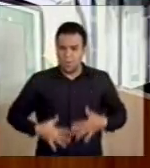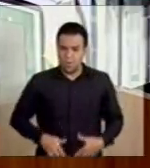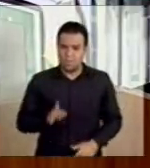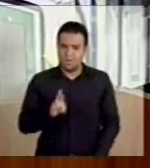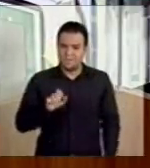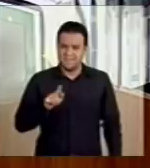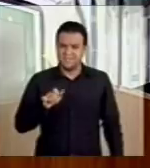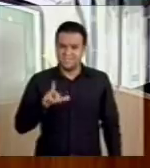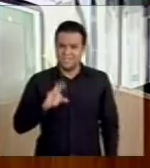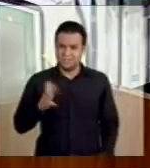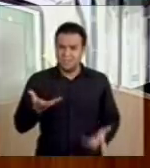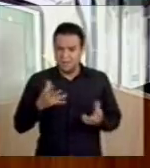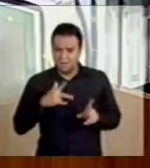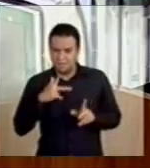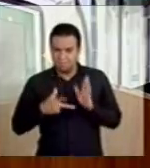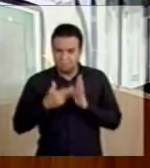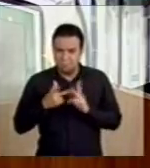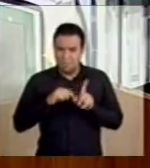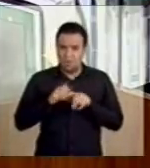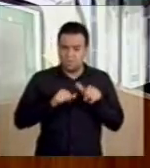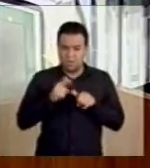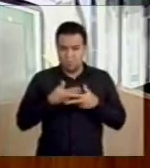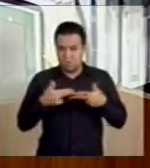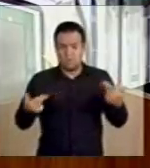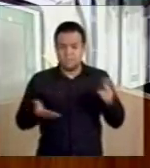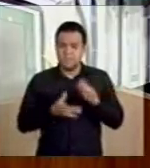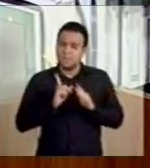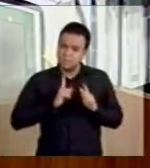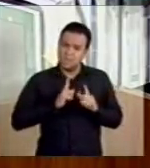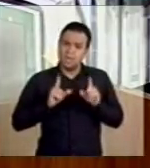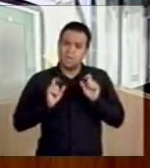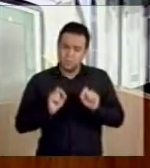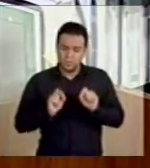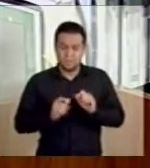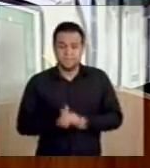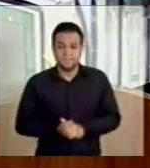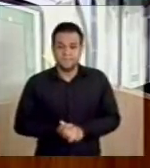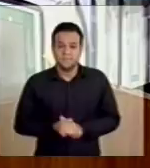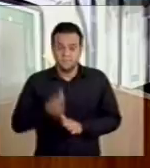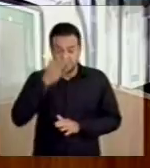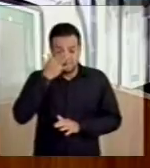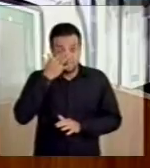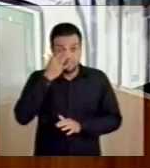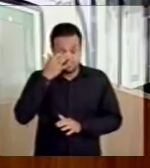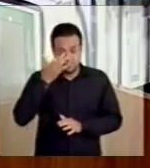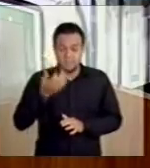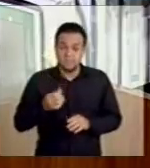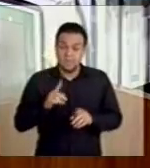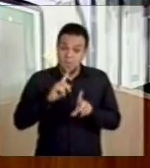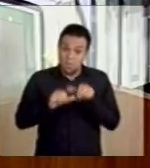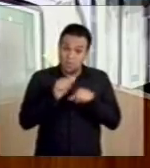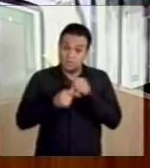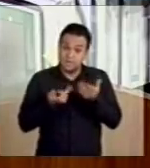transgênero, também legitima a possibilidade de retificação dos assentamentos registrais, com